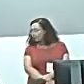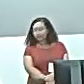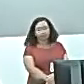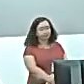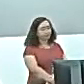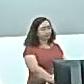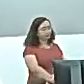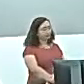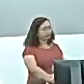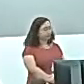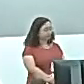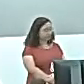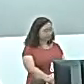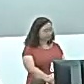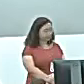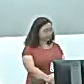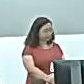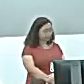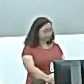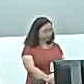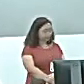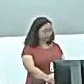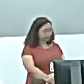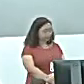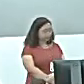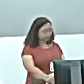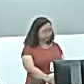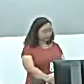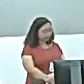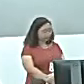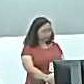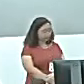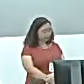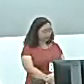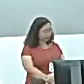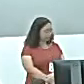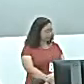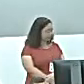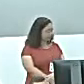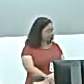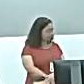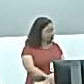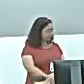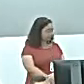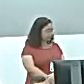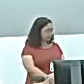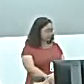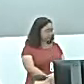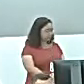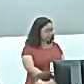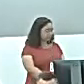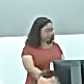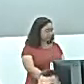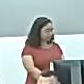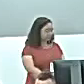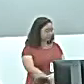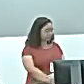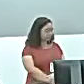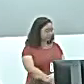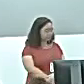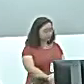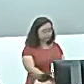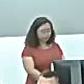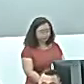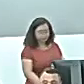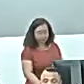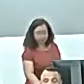uma lei orgânica para a assembléia legislativa excludente tratando só do agente